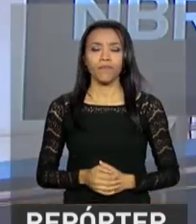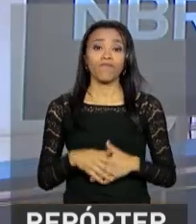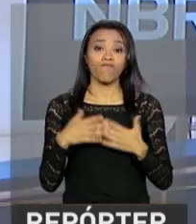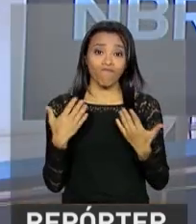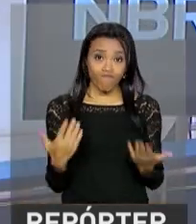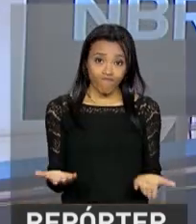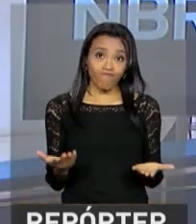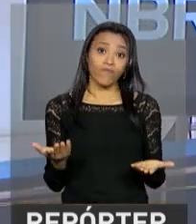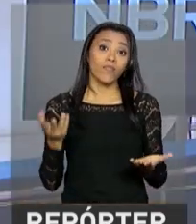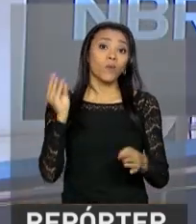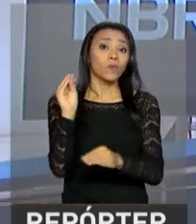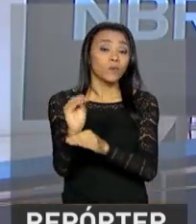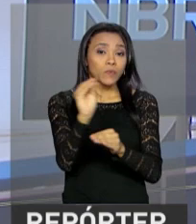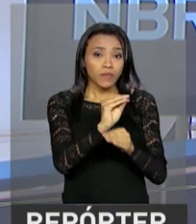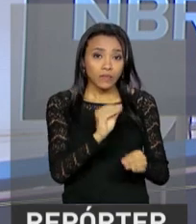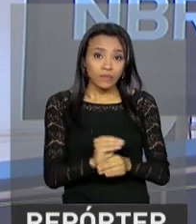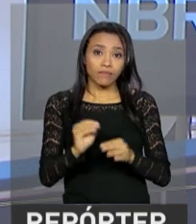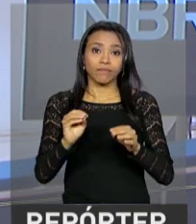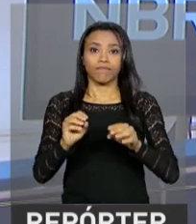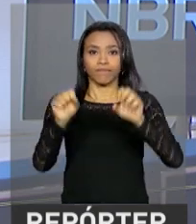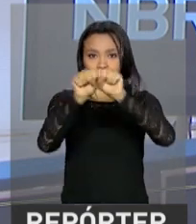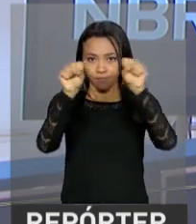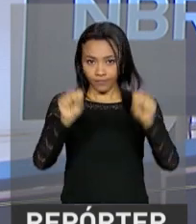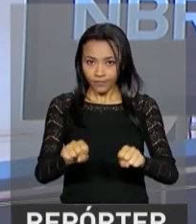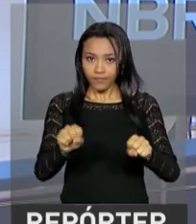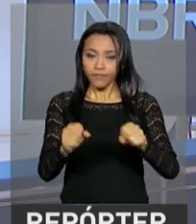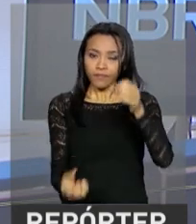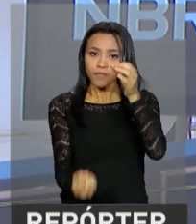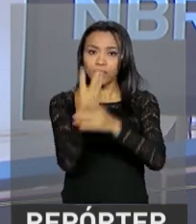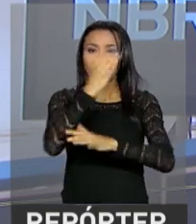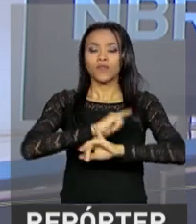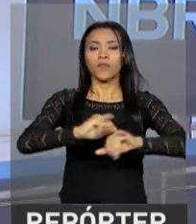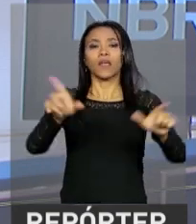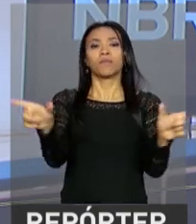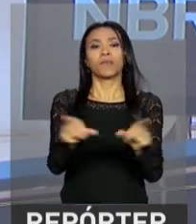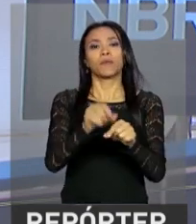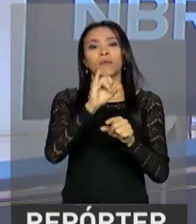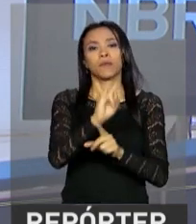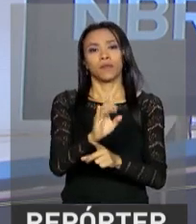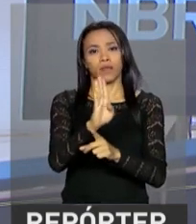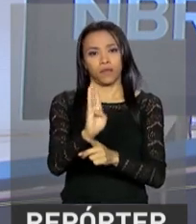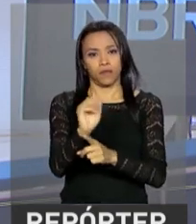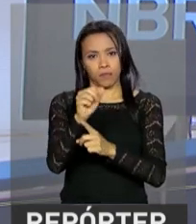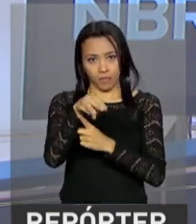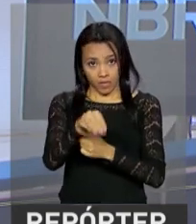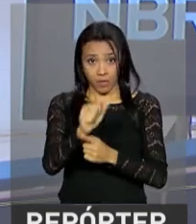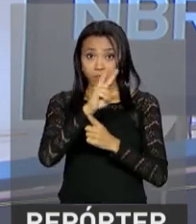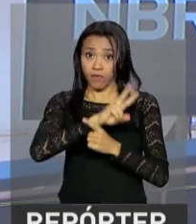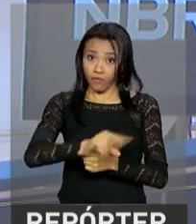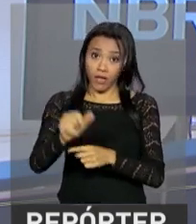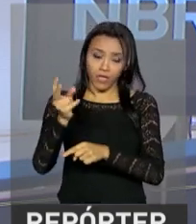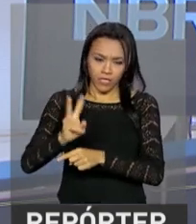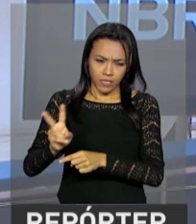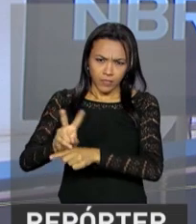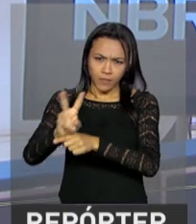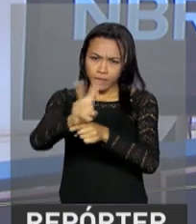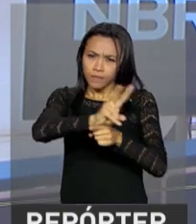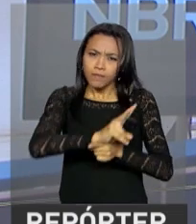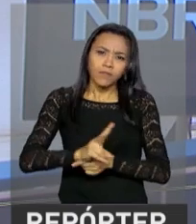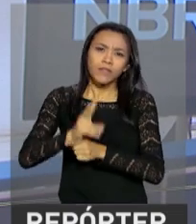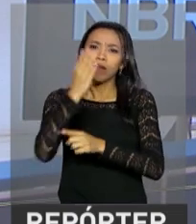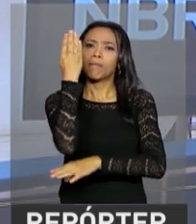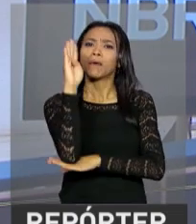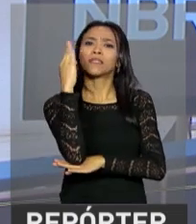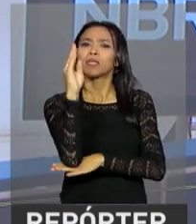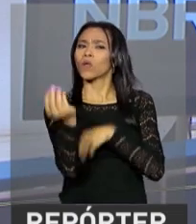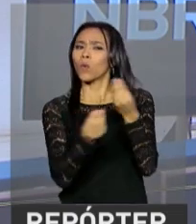Falar de preservação do meio ambiente agora, um sistema lançado pelo IBAMA vai rastrear toda a cadeia produtiva da madeira e ajudar